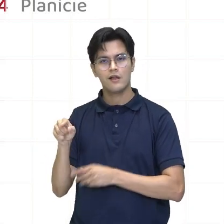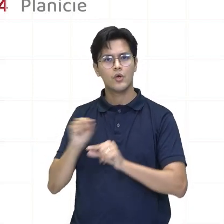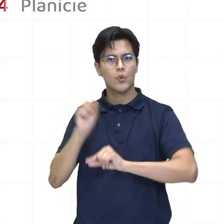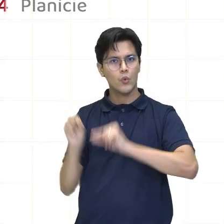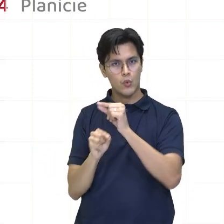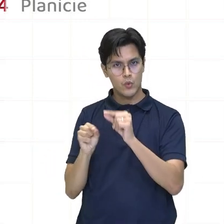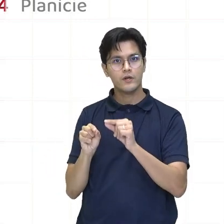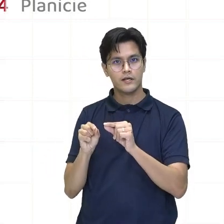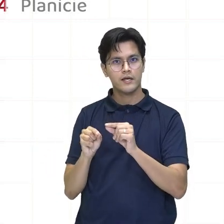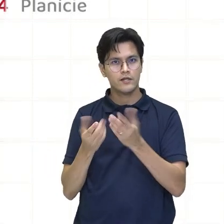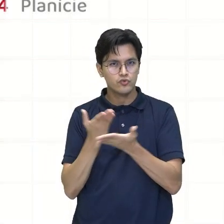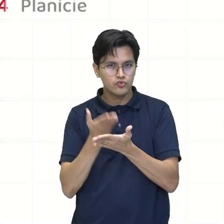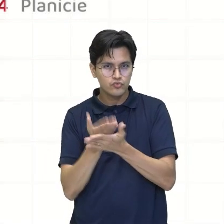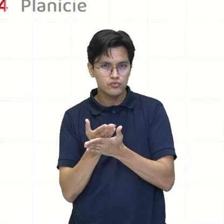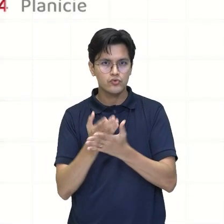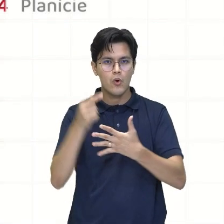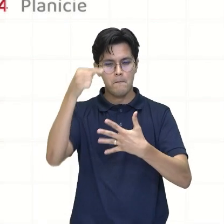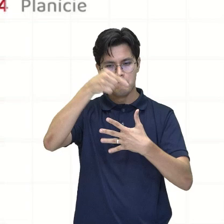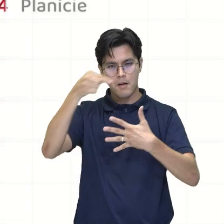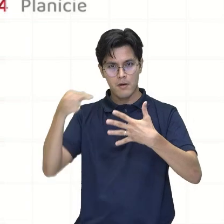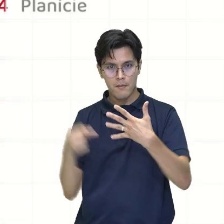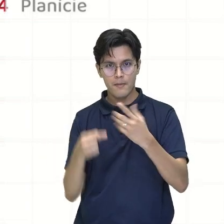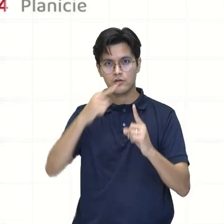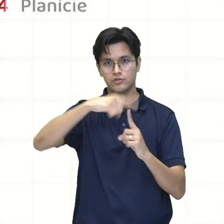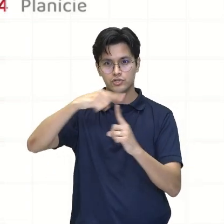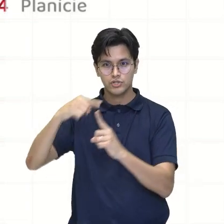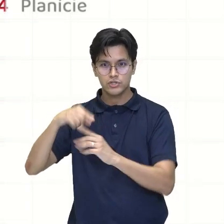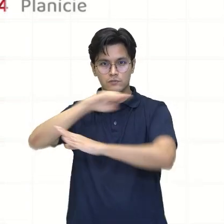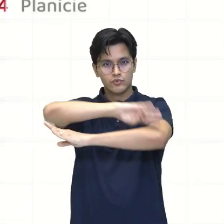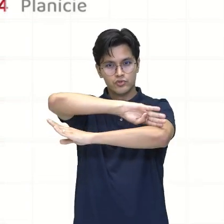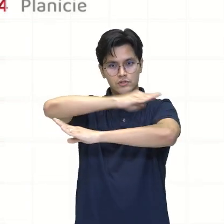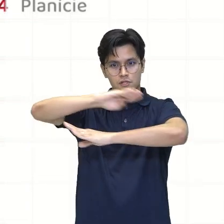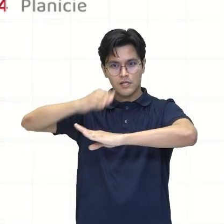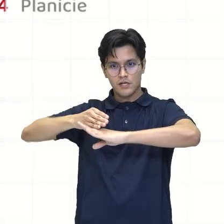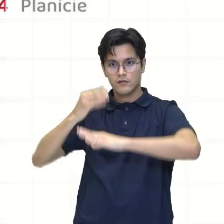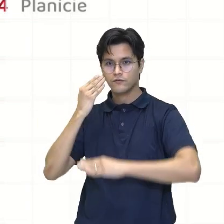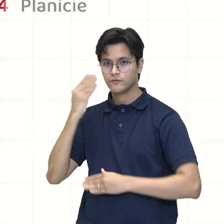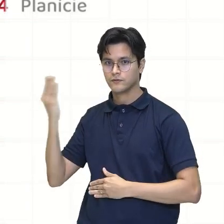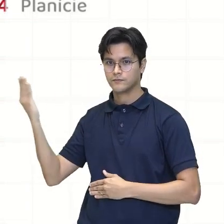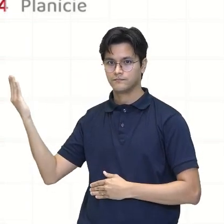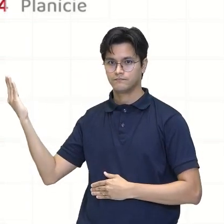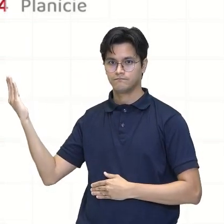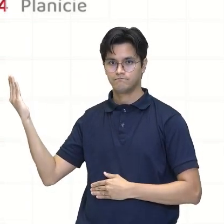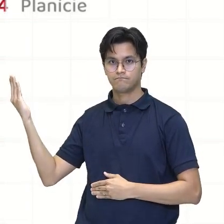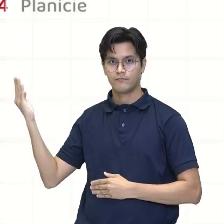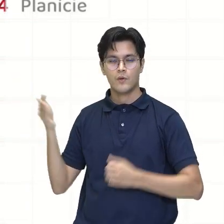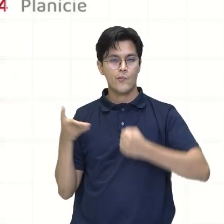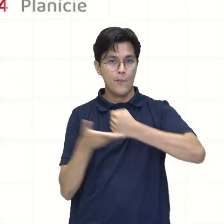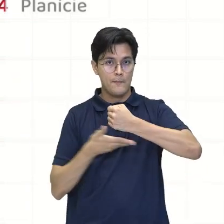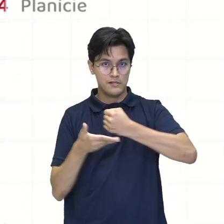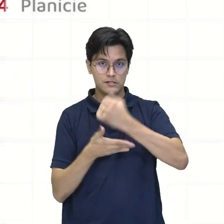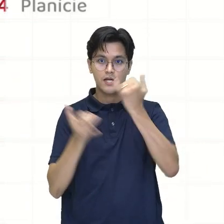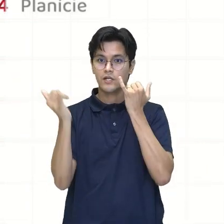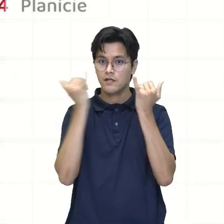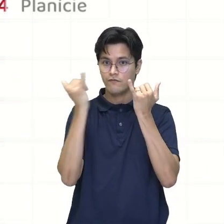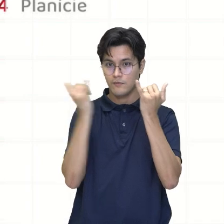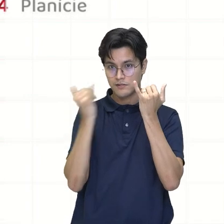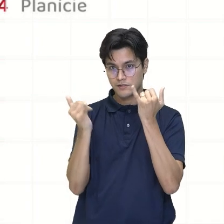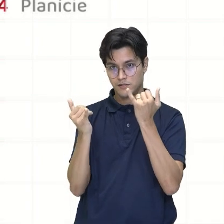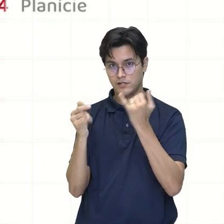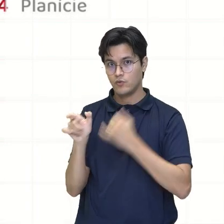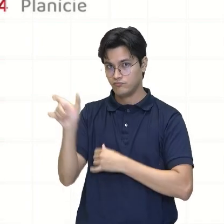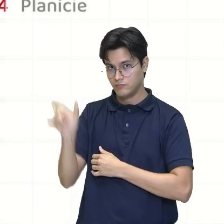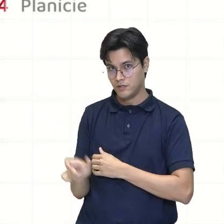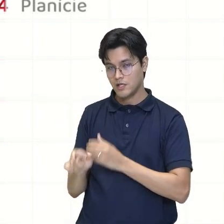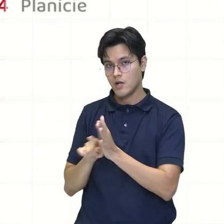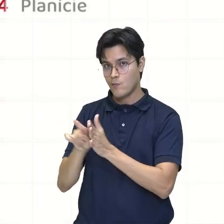do nosso relevo, né, das nossas unidades de relevo. E aí, com base nos dados fornecidos, né, por esse